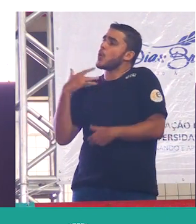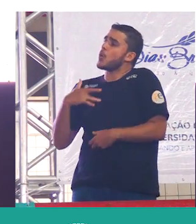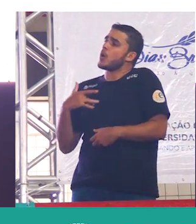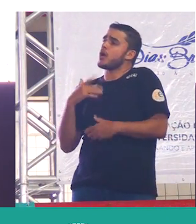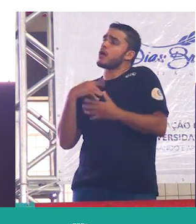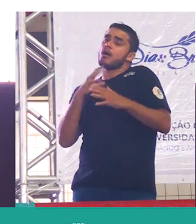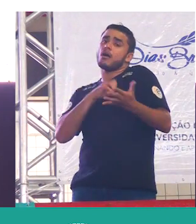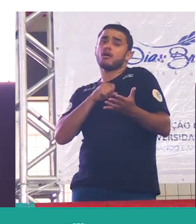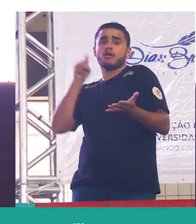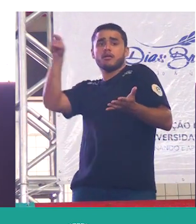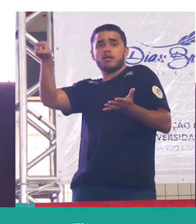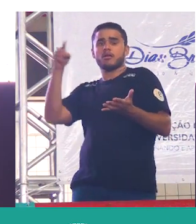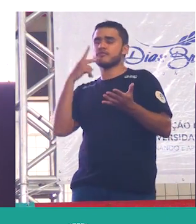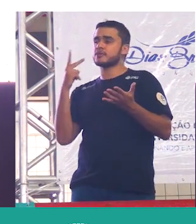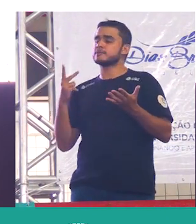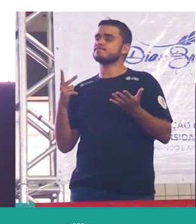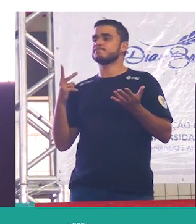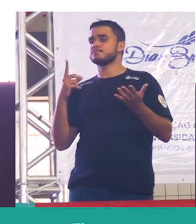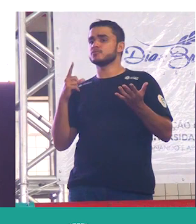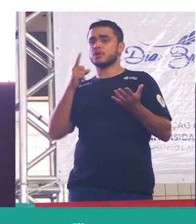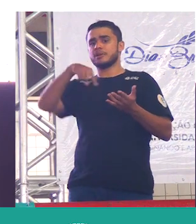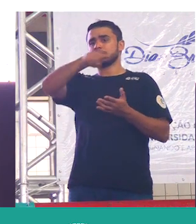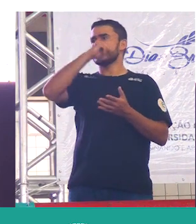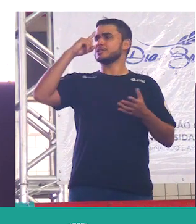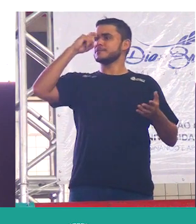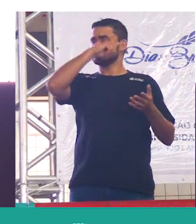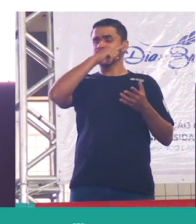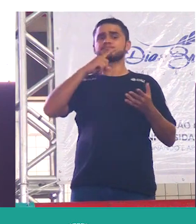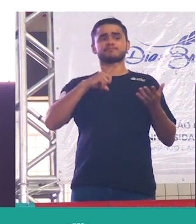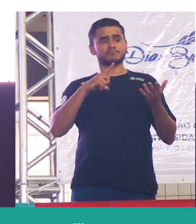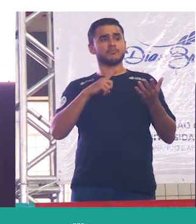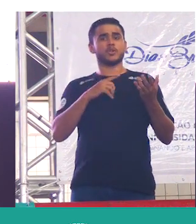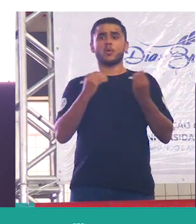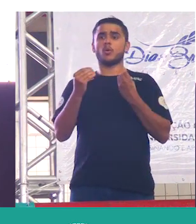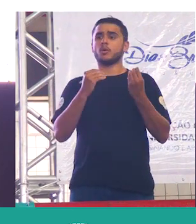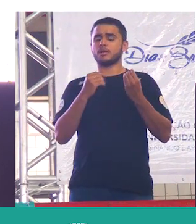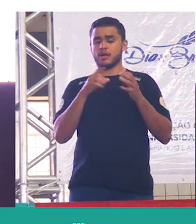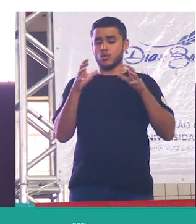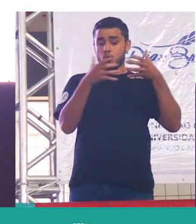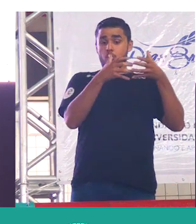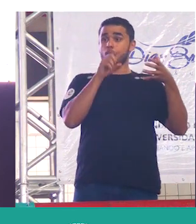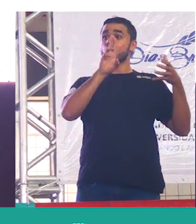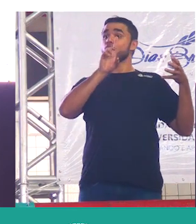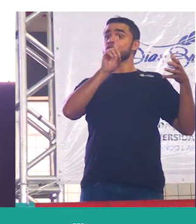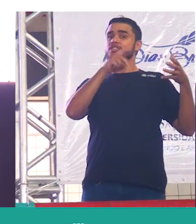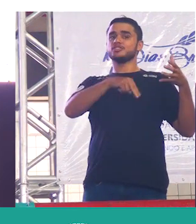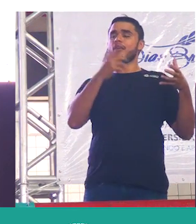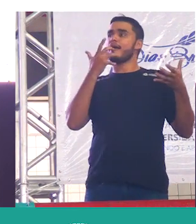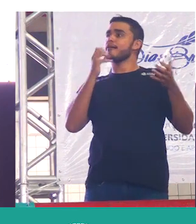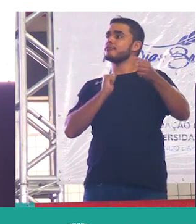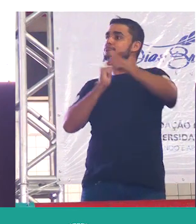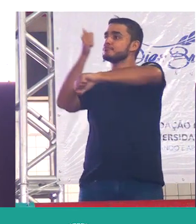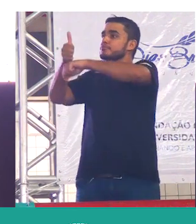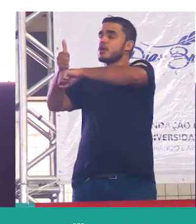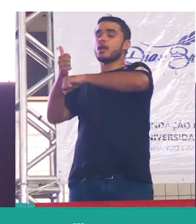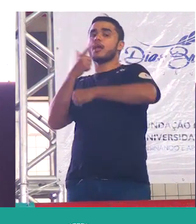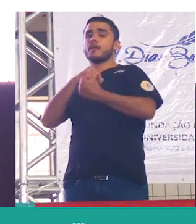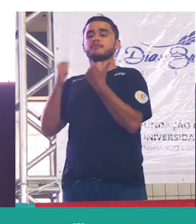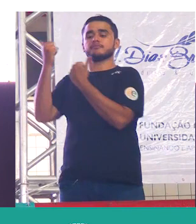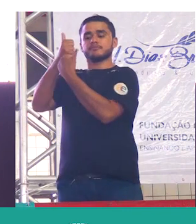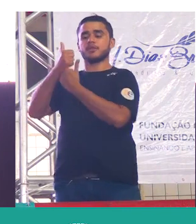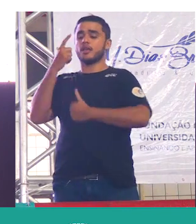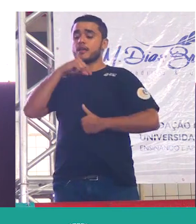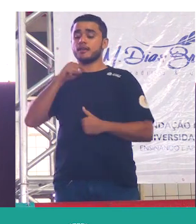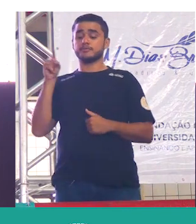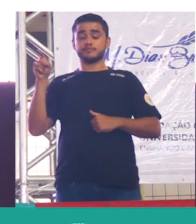ficassem difíceis para essas pessoas chegarem ao poder. Então, quando o Vargas se mata, quem é que vai